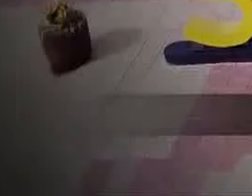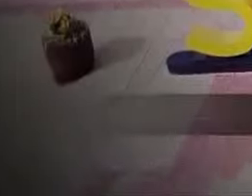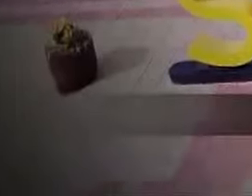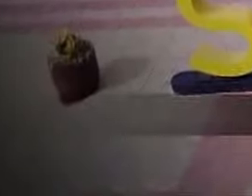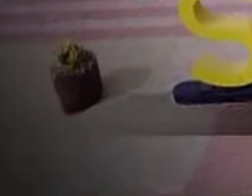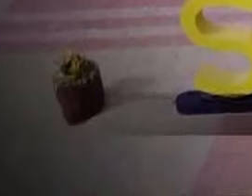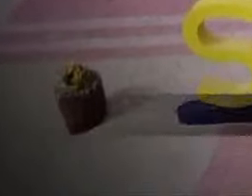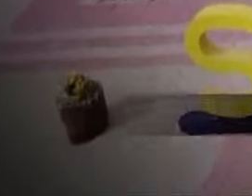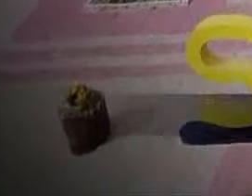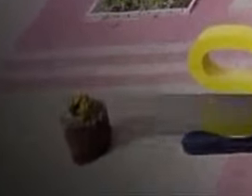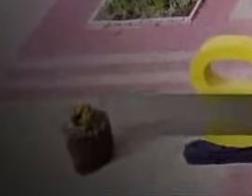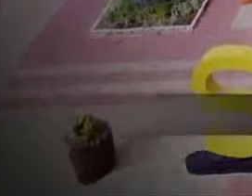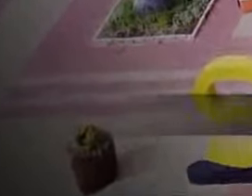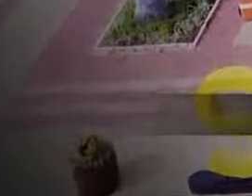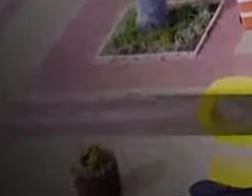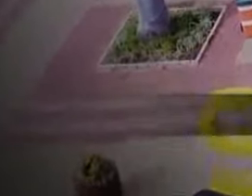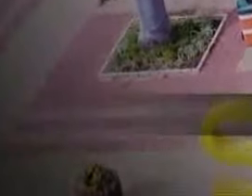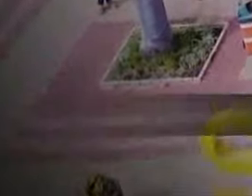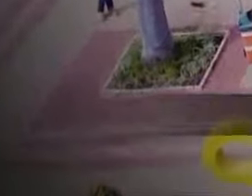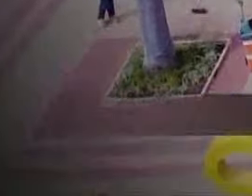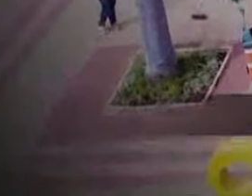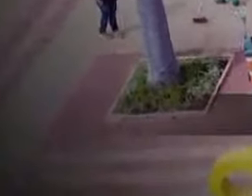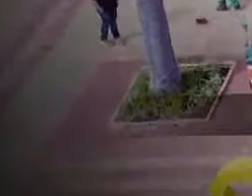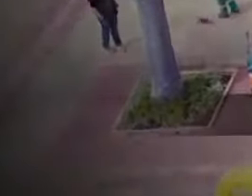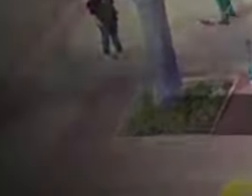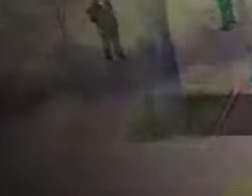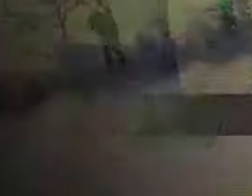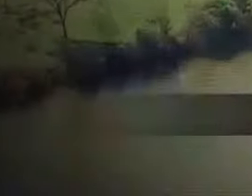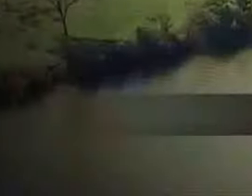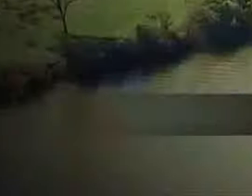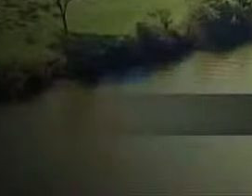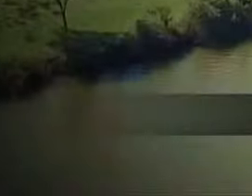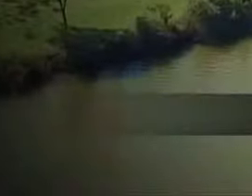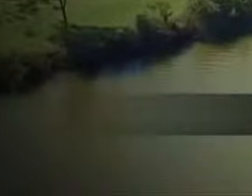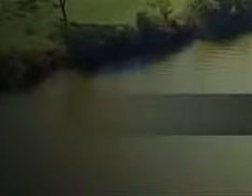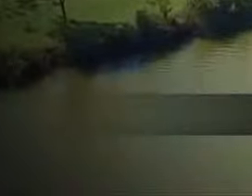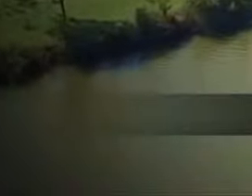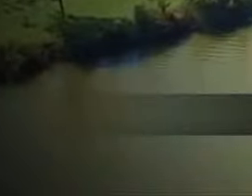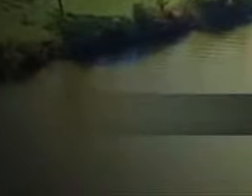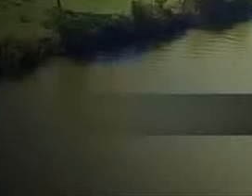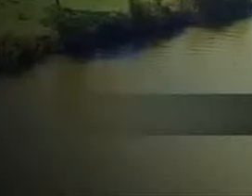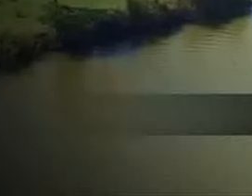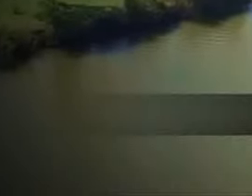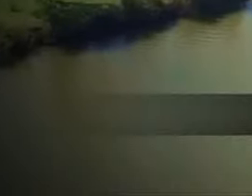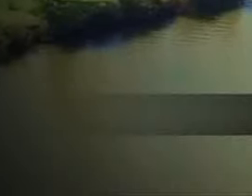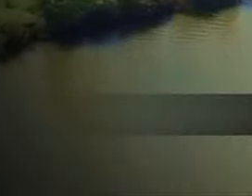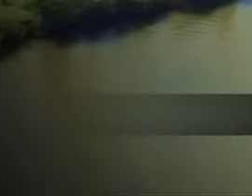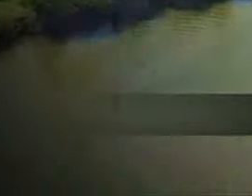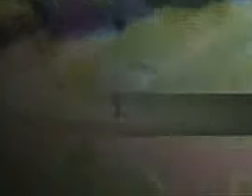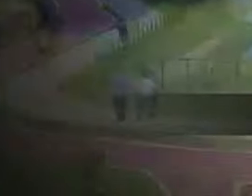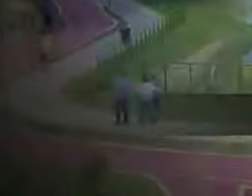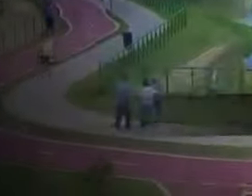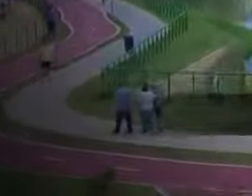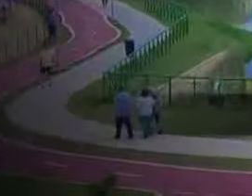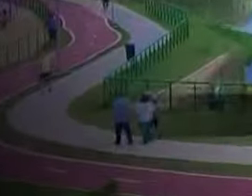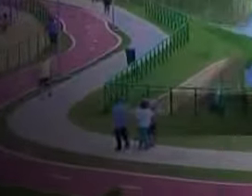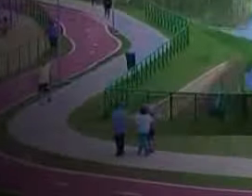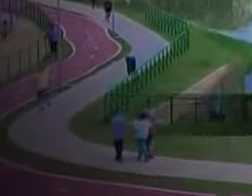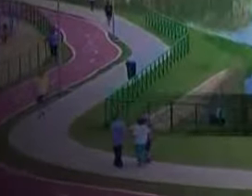mais o cruzeiro resplandece Gigante pela própria natureza